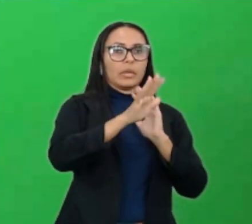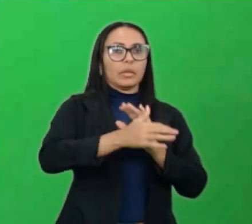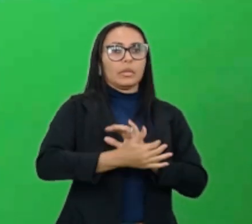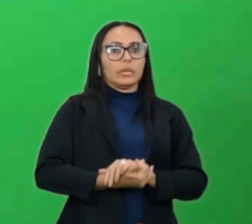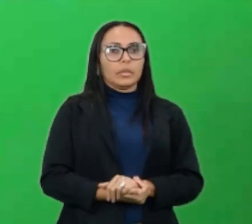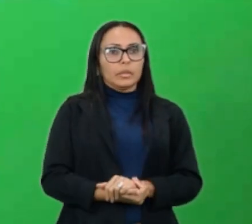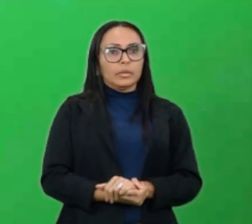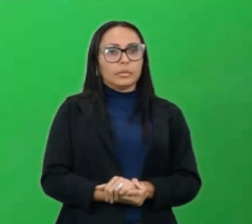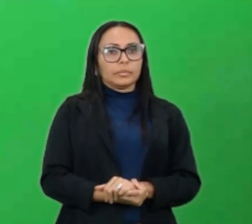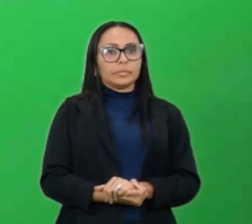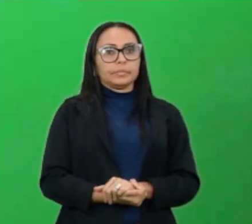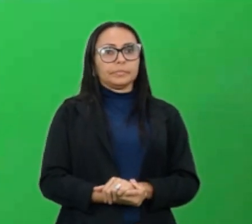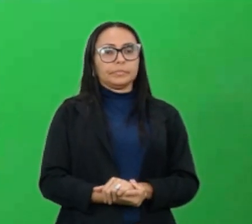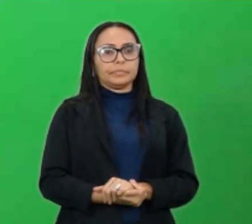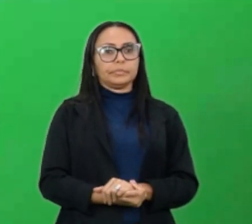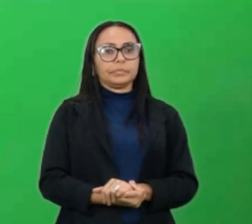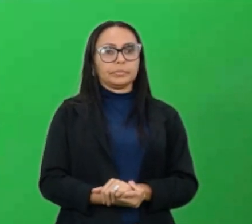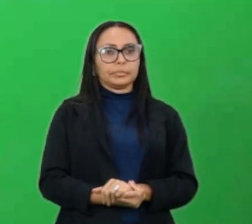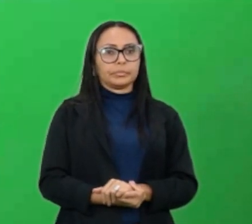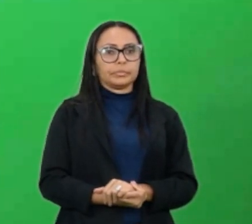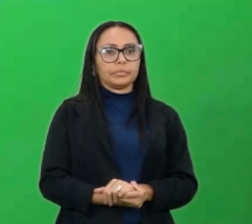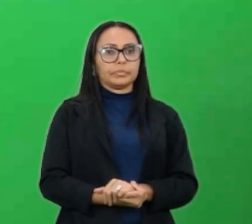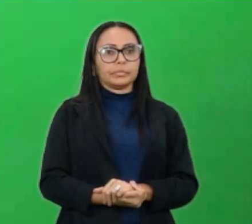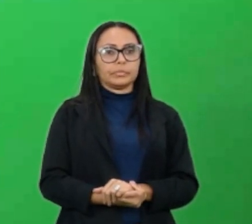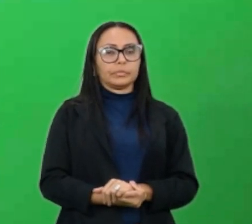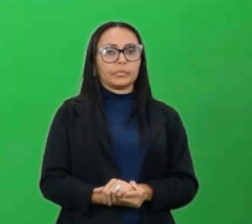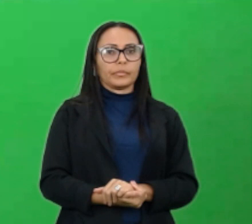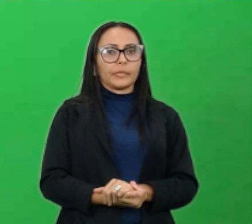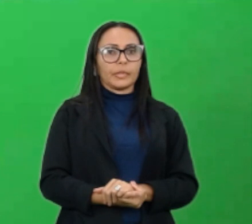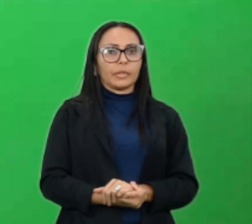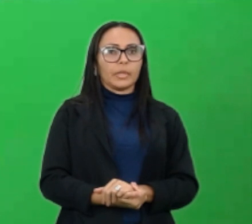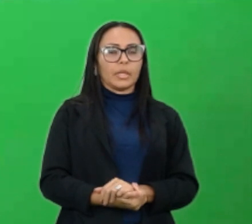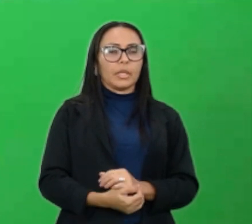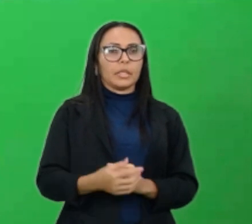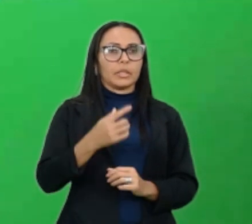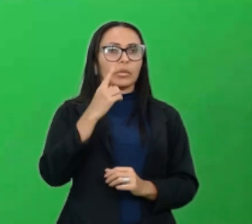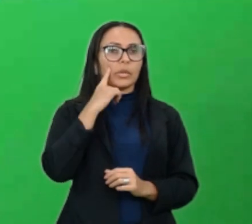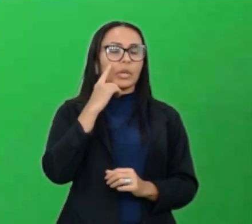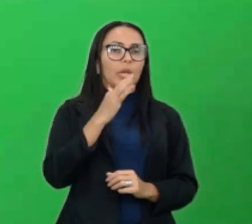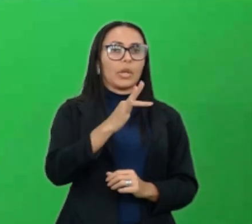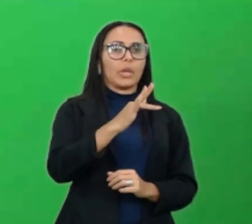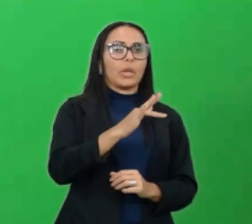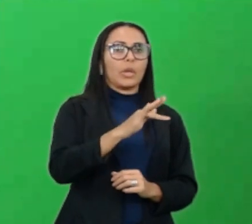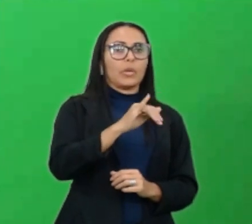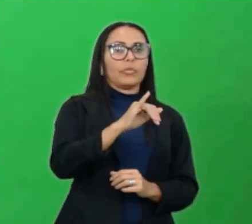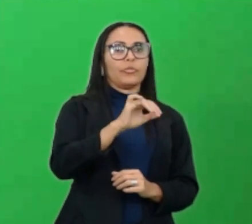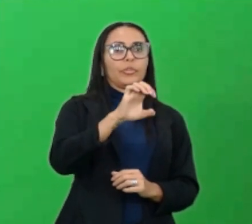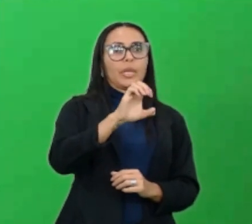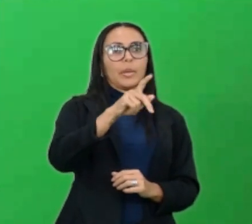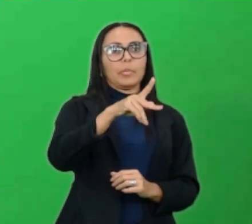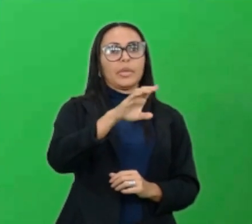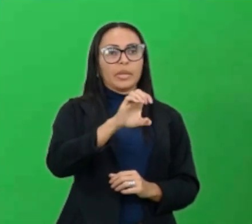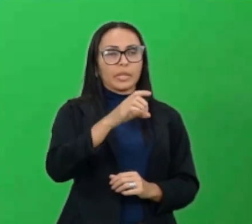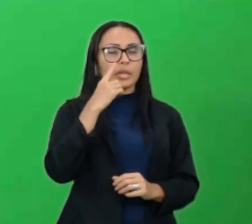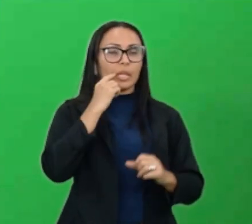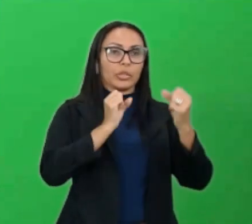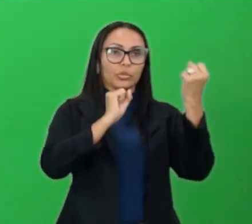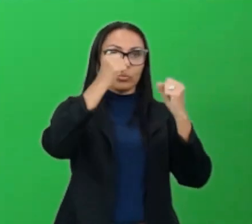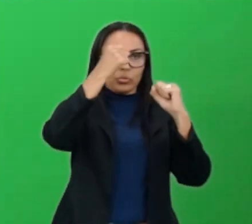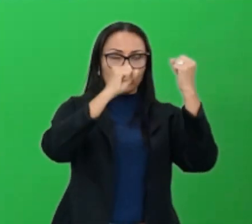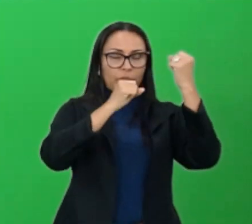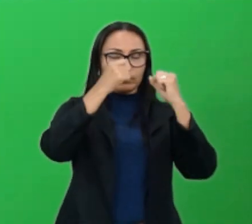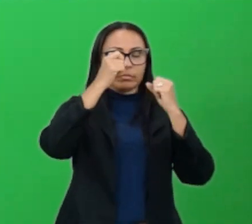agora vamos conhecer o chamado índice FIEC, né? FIEC é a Federação das Indústrias do Estado do